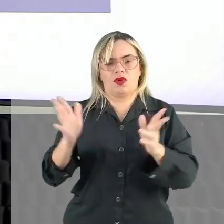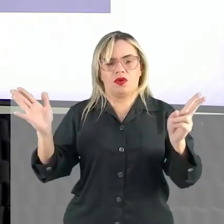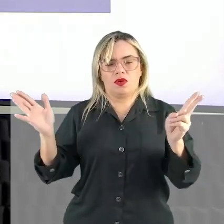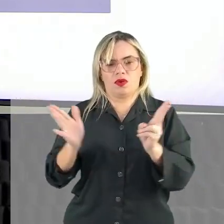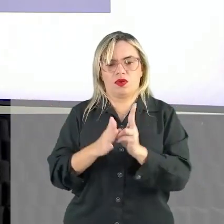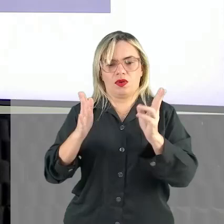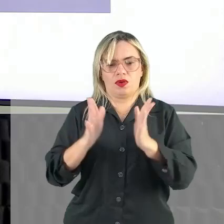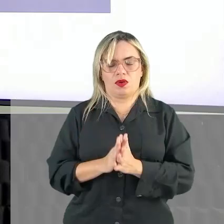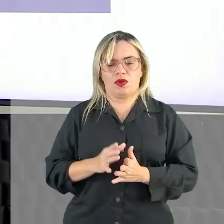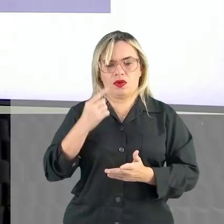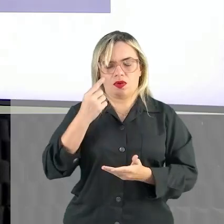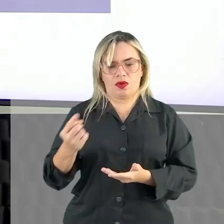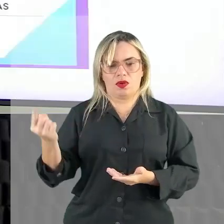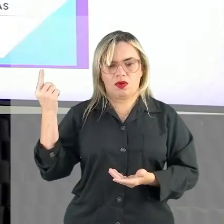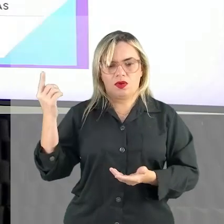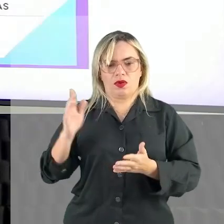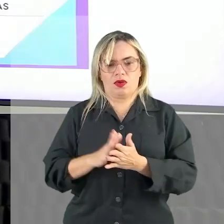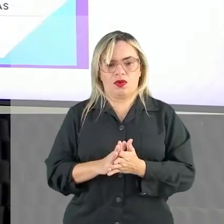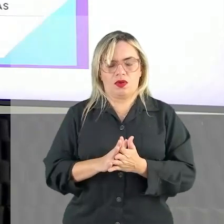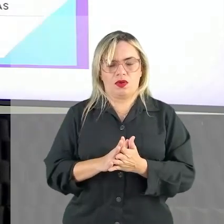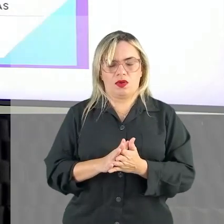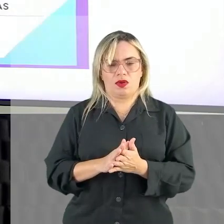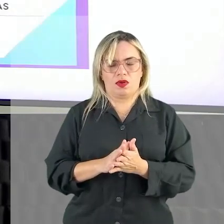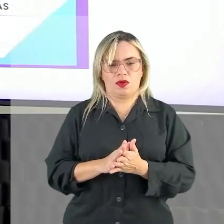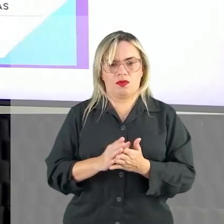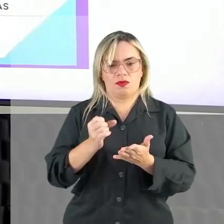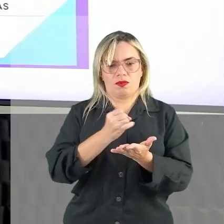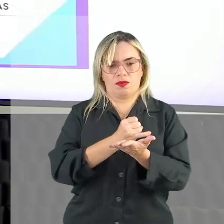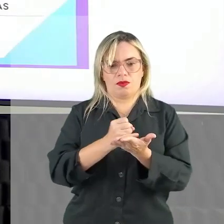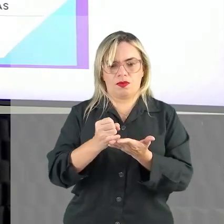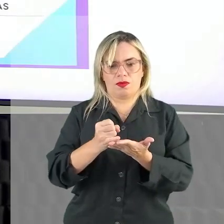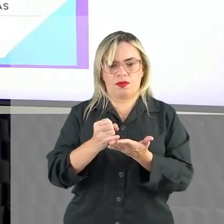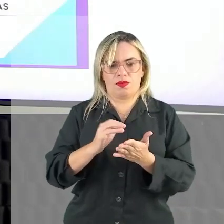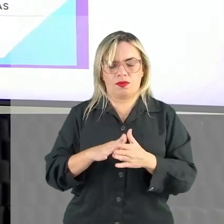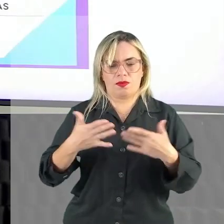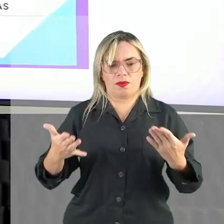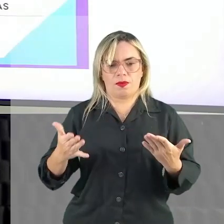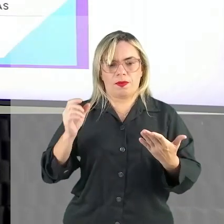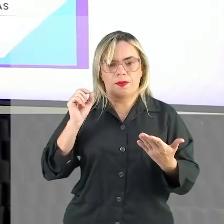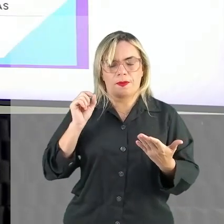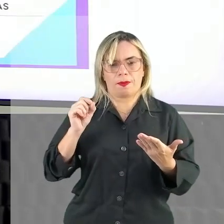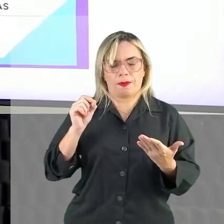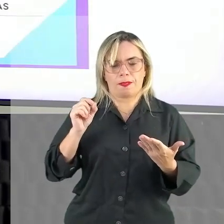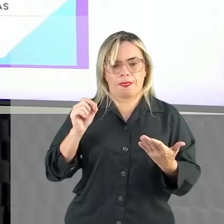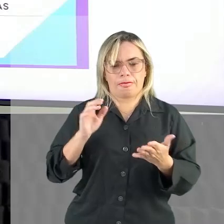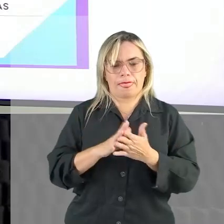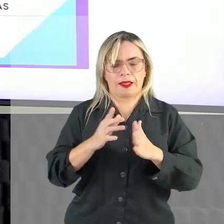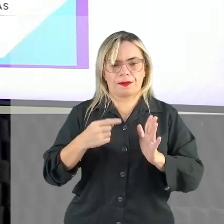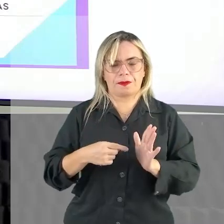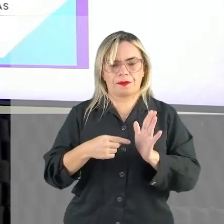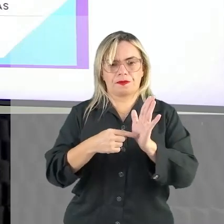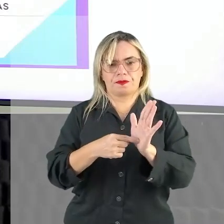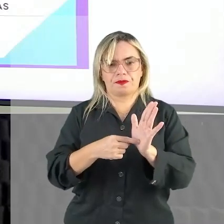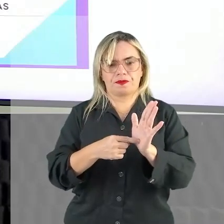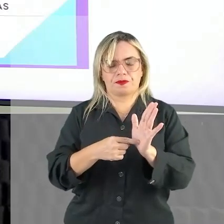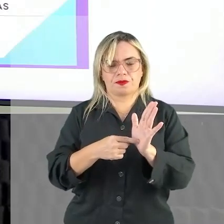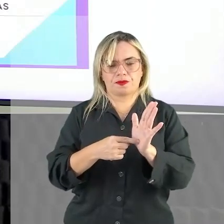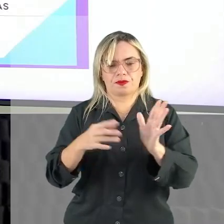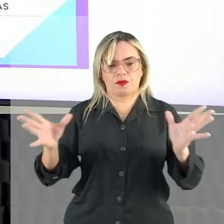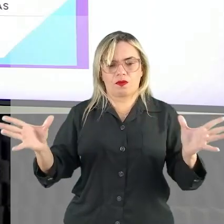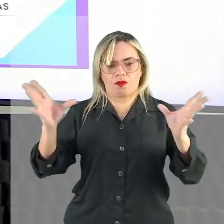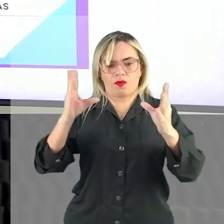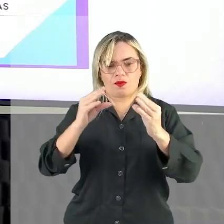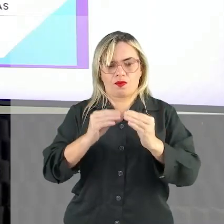disso, tá bom? E isso é um modelo lá da introdução. E aí, eu trago aqui para vocês um